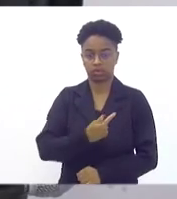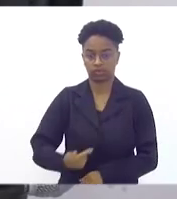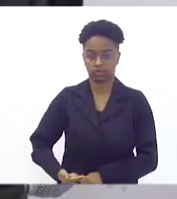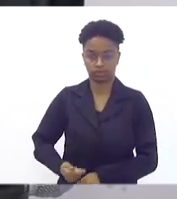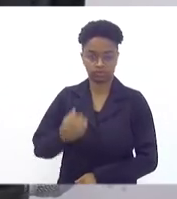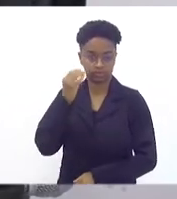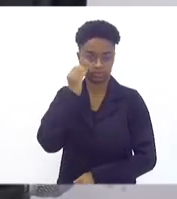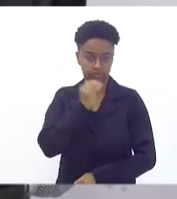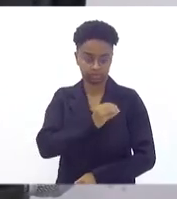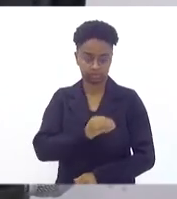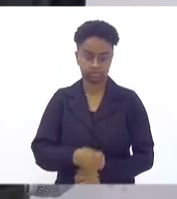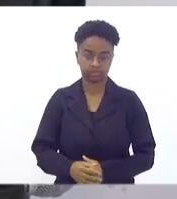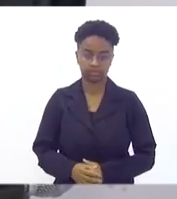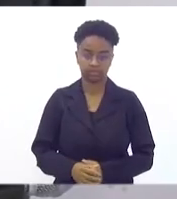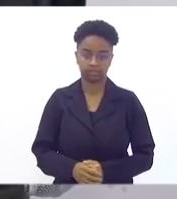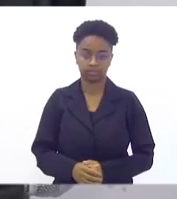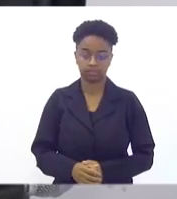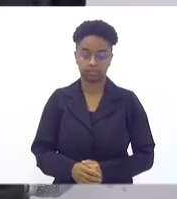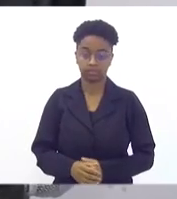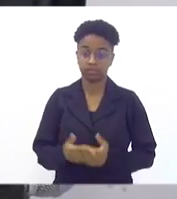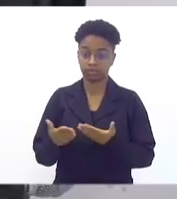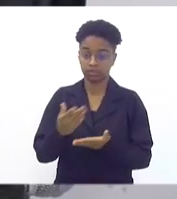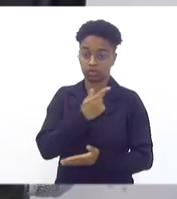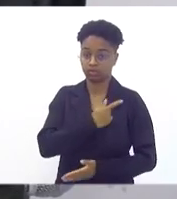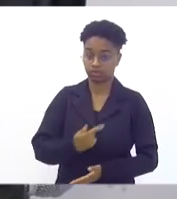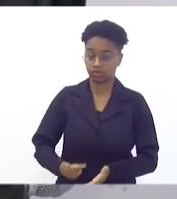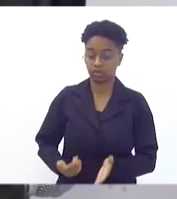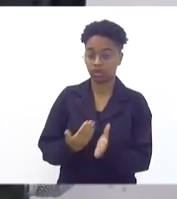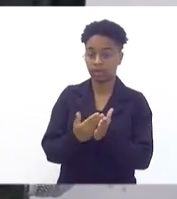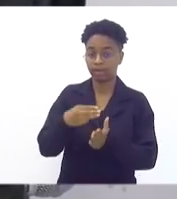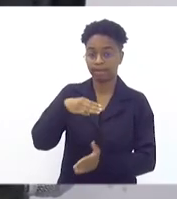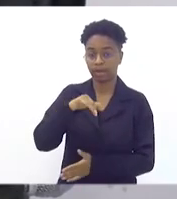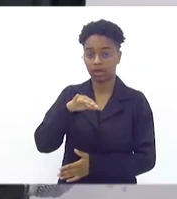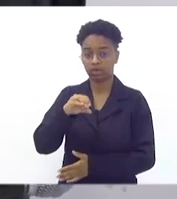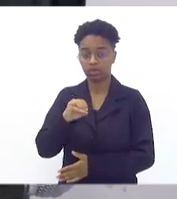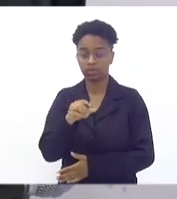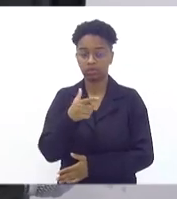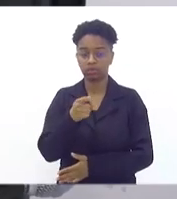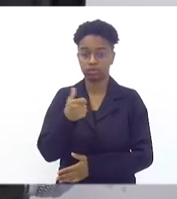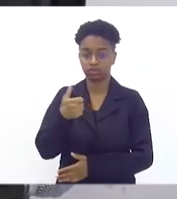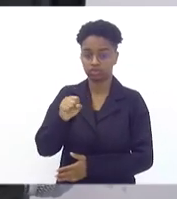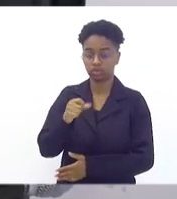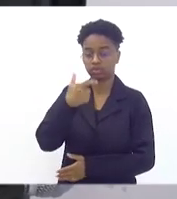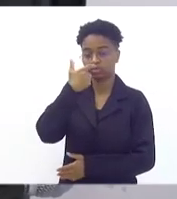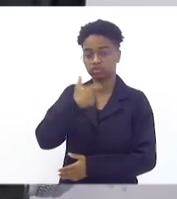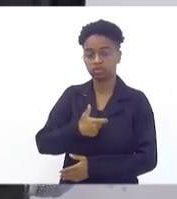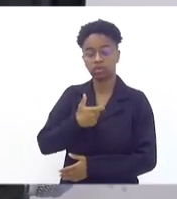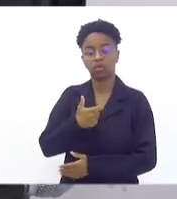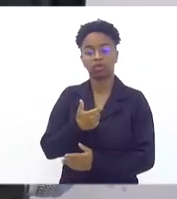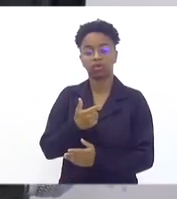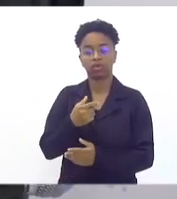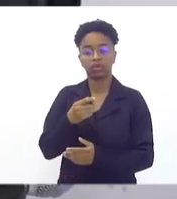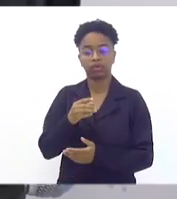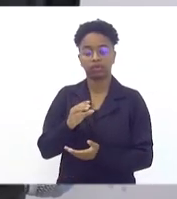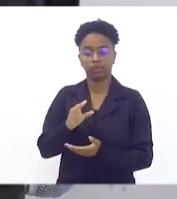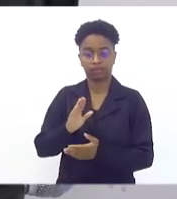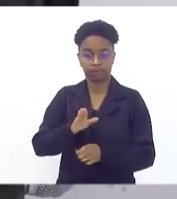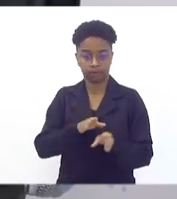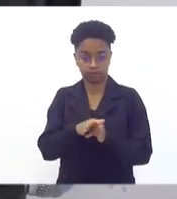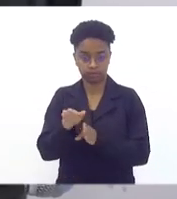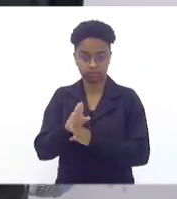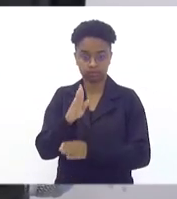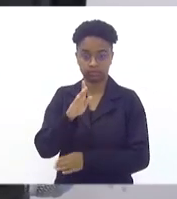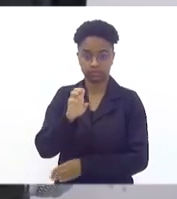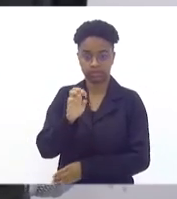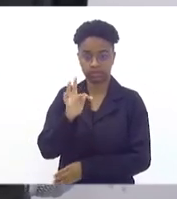Estado Cláudio Castro prezado Governador desde Maio de 2018 ocupa o cargo de Conselheiro da getransp e designado para exercer a